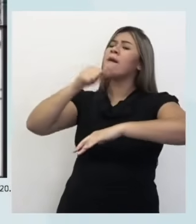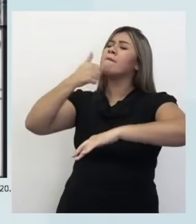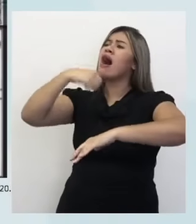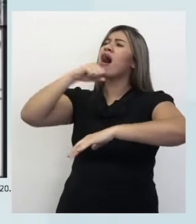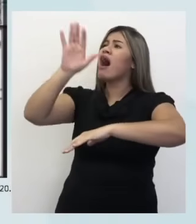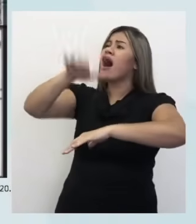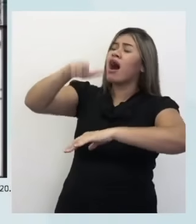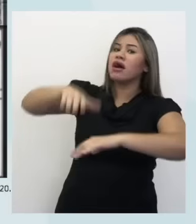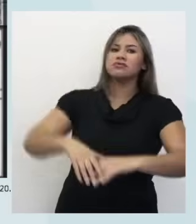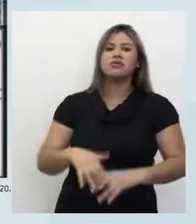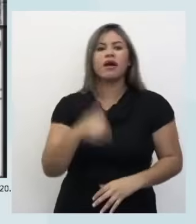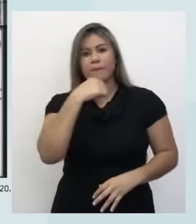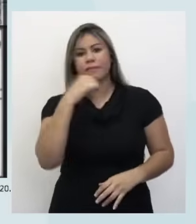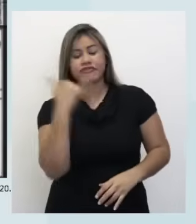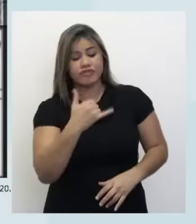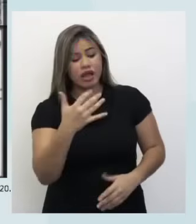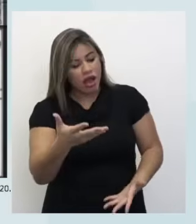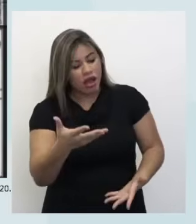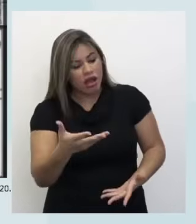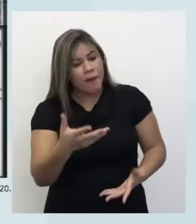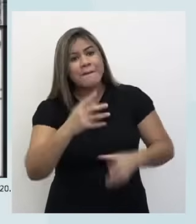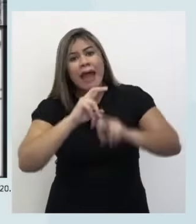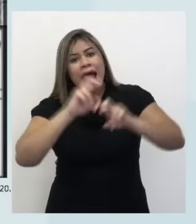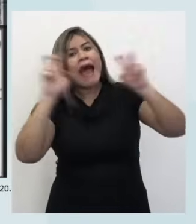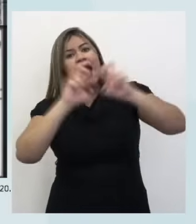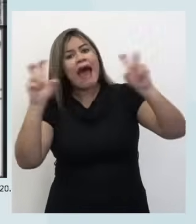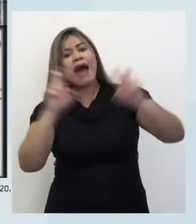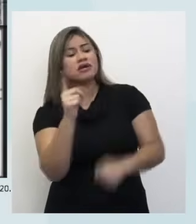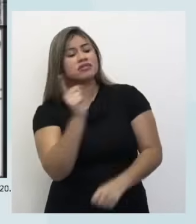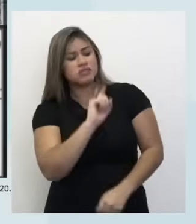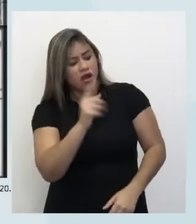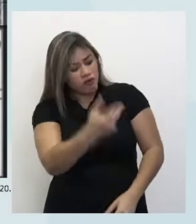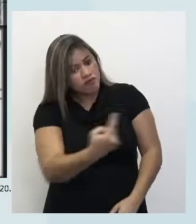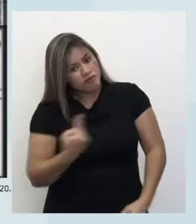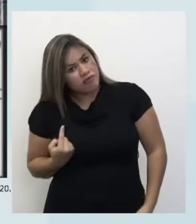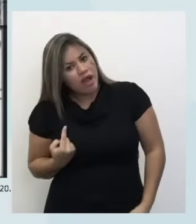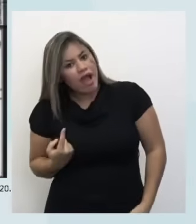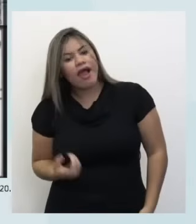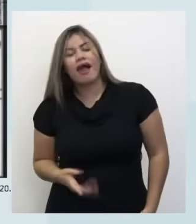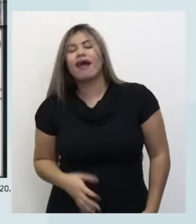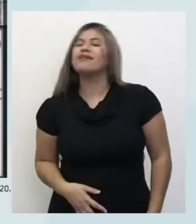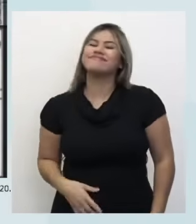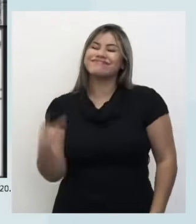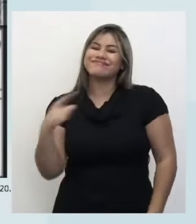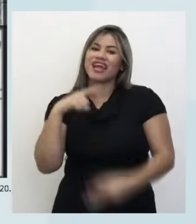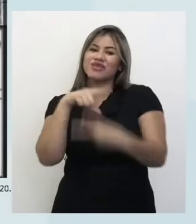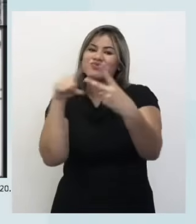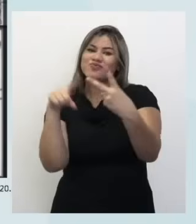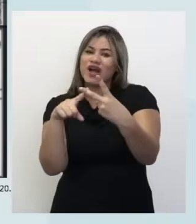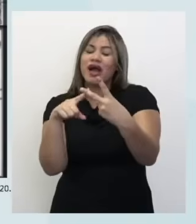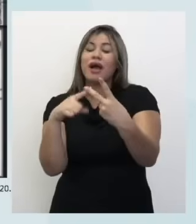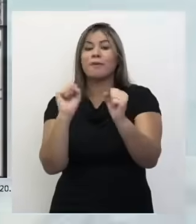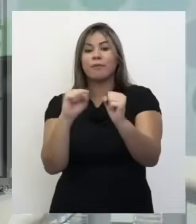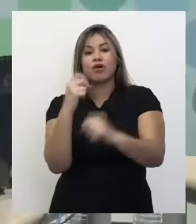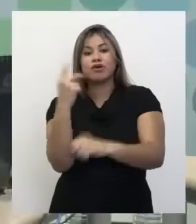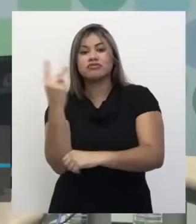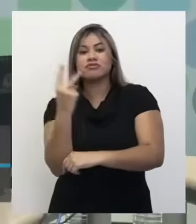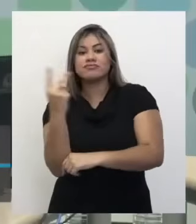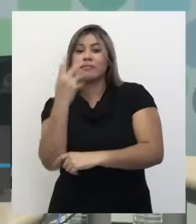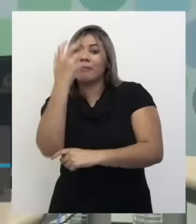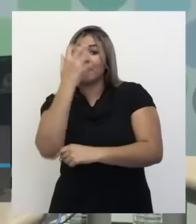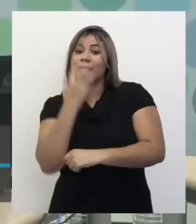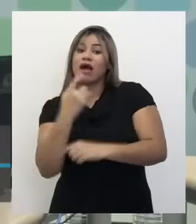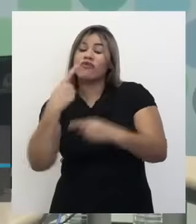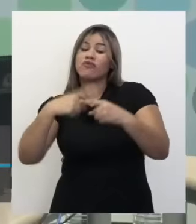quiser dizer algo, venha até a sala. Então, teríamos duas posições, né? Ela poderia ter ficado brava apenas com ele ter